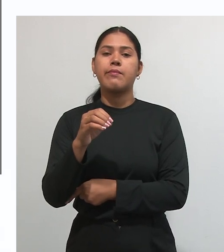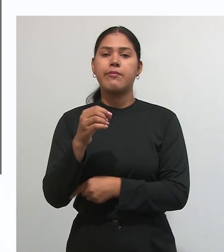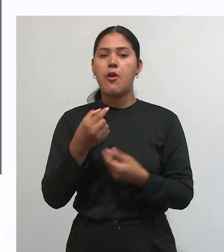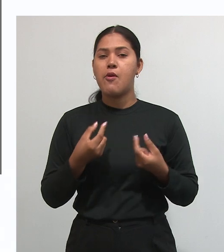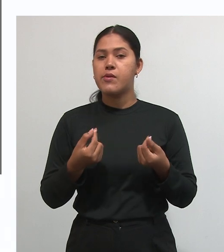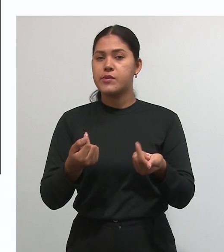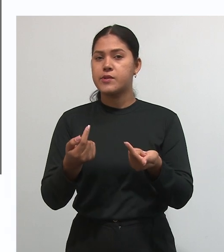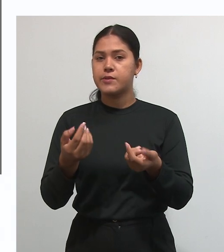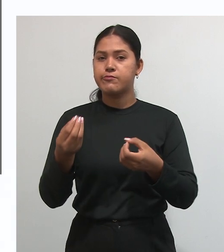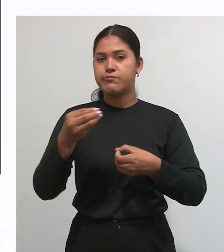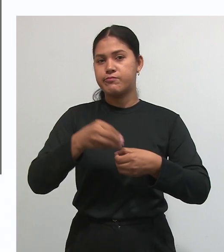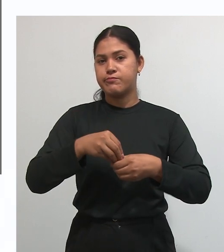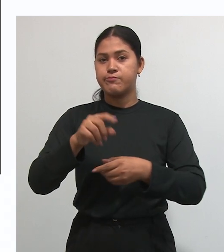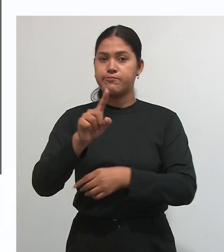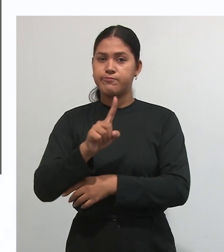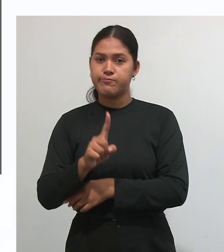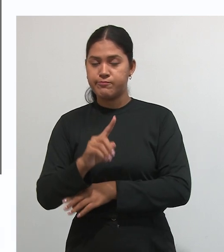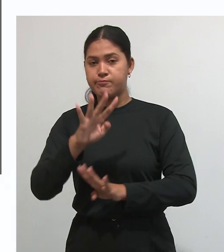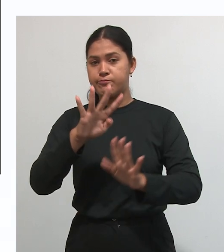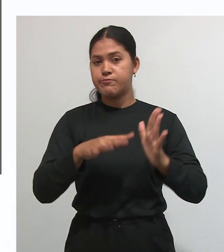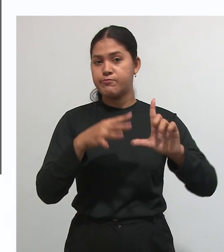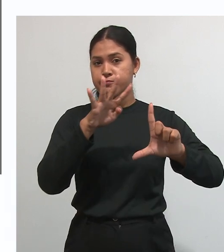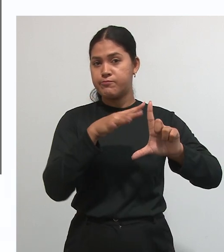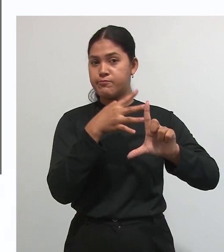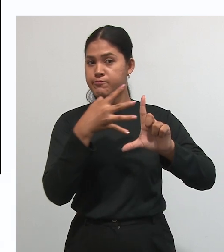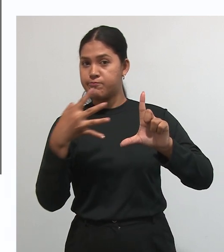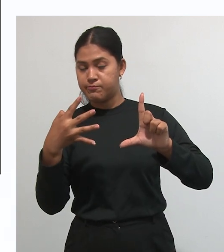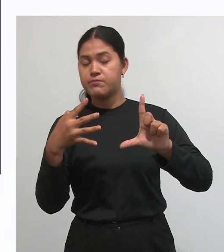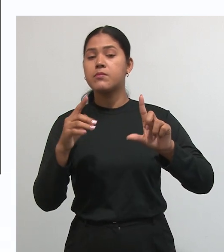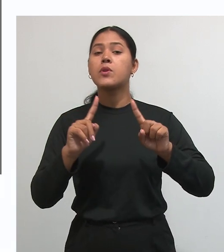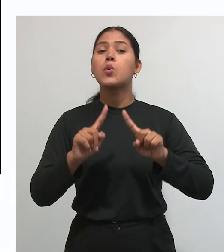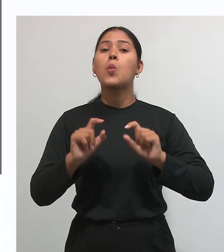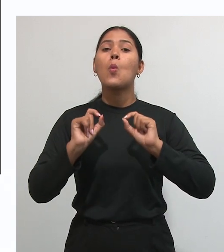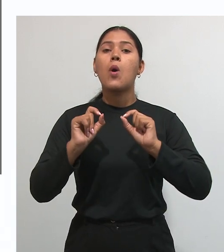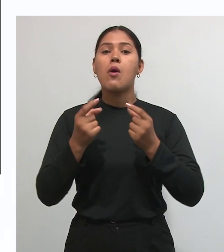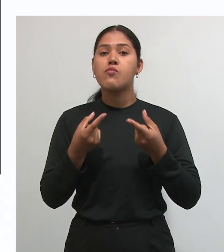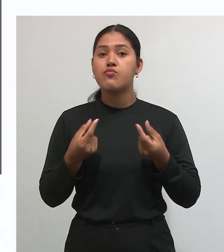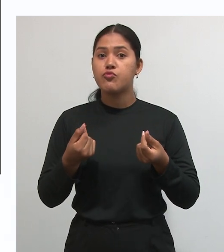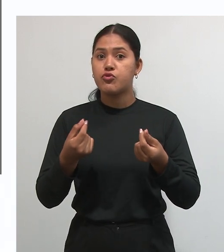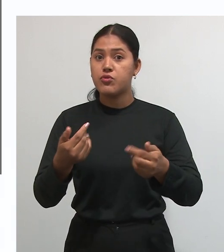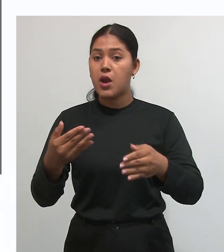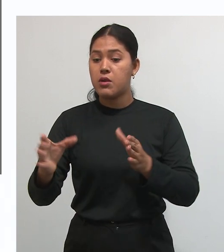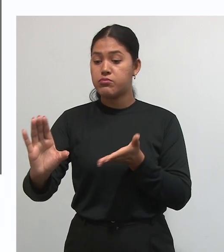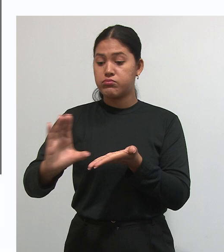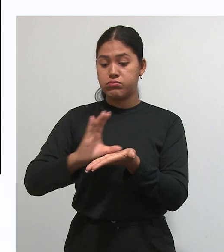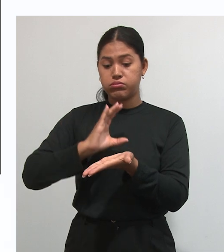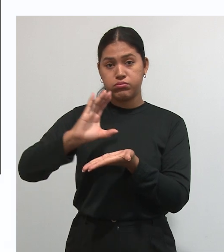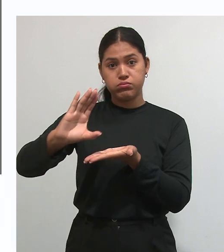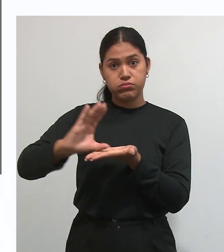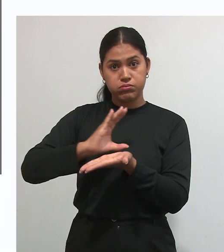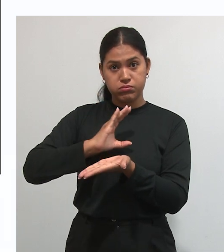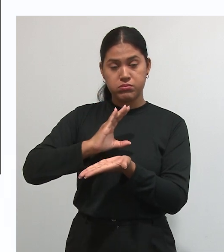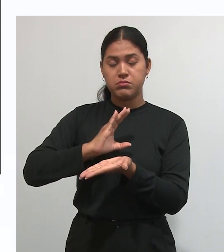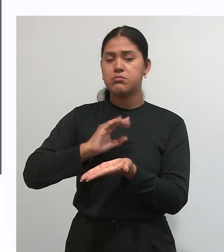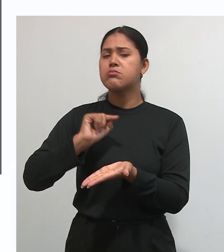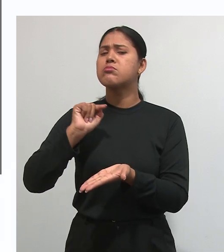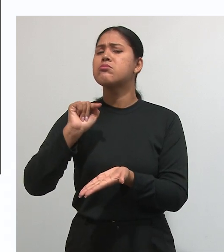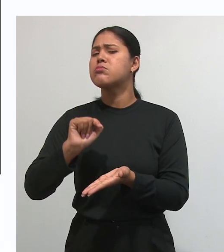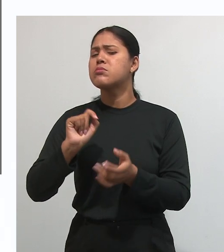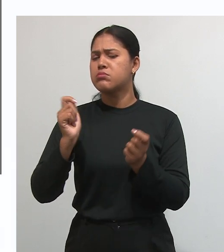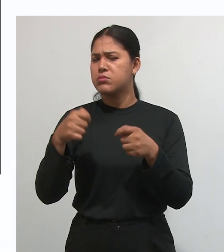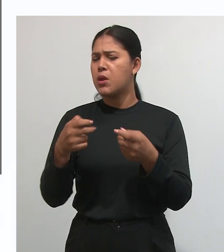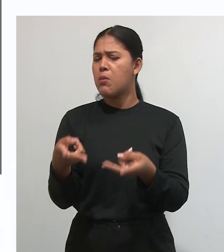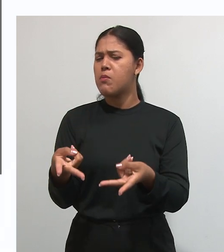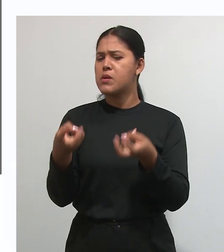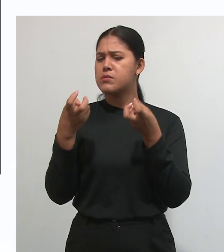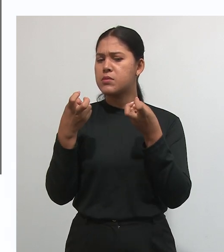extra-orçamentários, tá? Aqui são as transferências recebidas para execução orçamentária. E elas, gente, aqui, ó, pode ver, também tem a